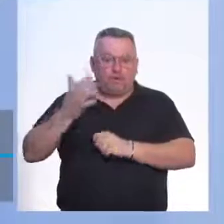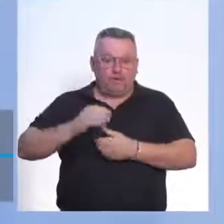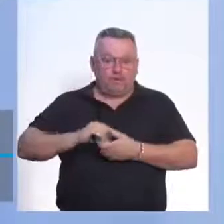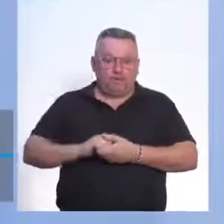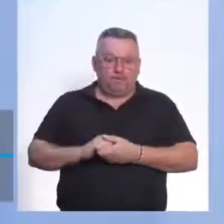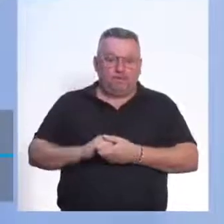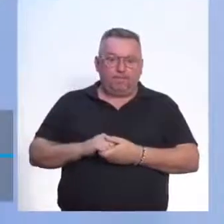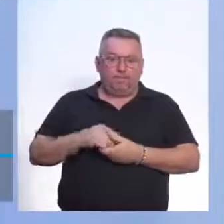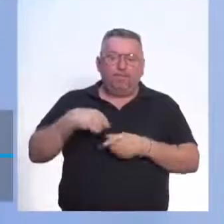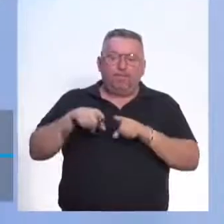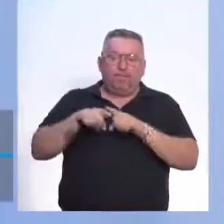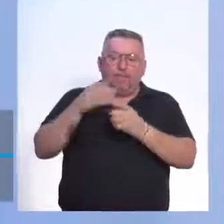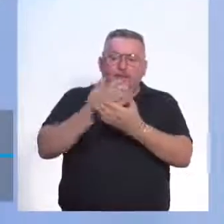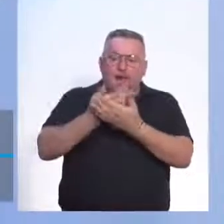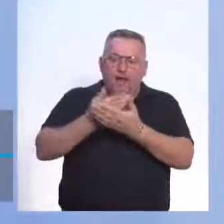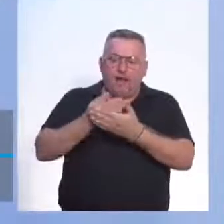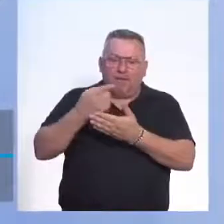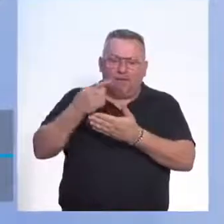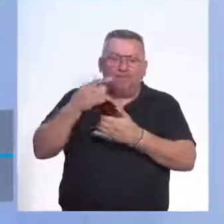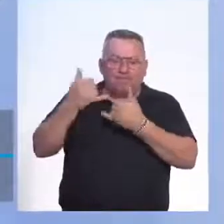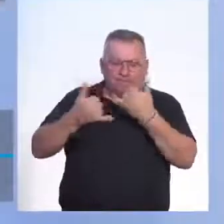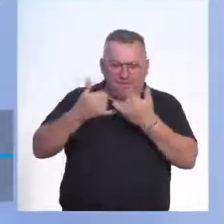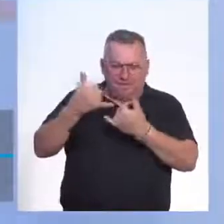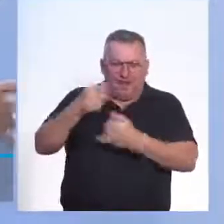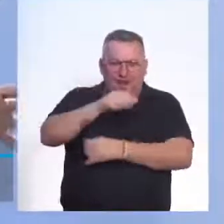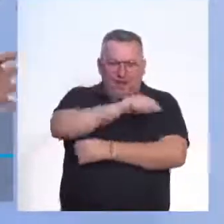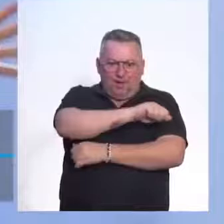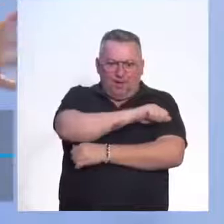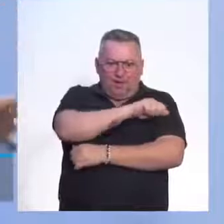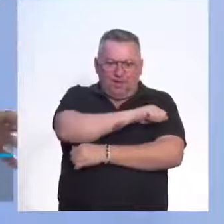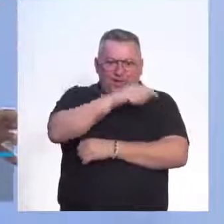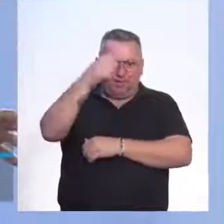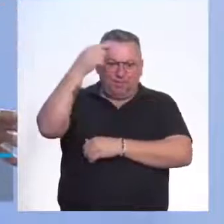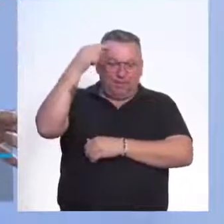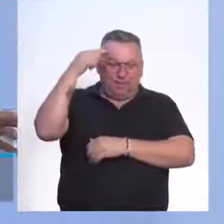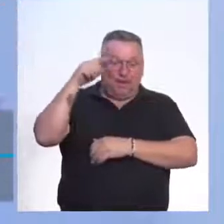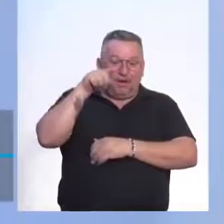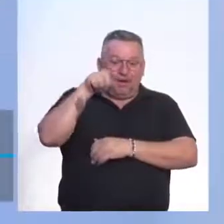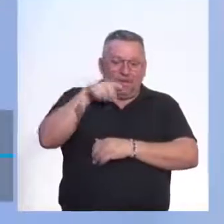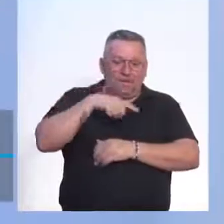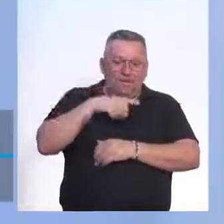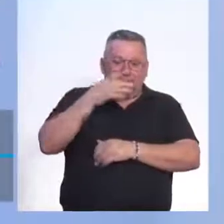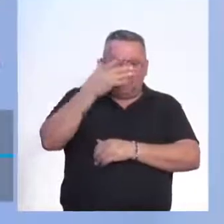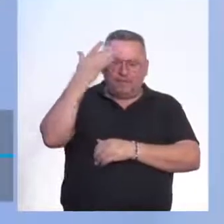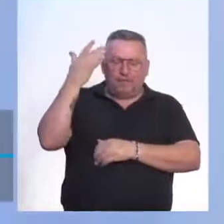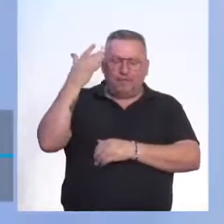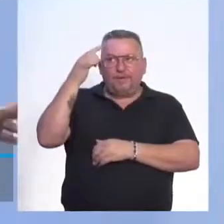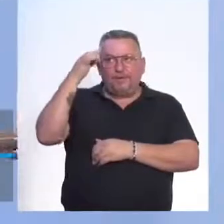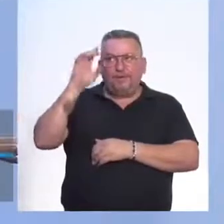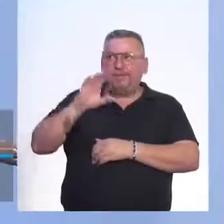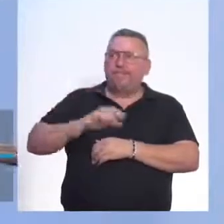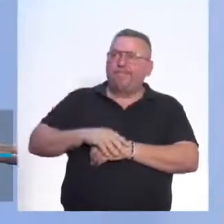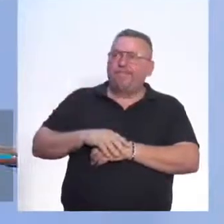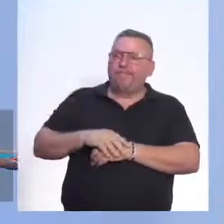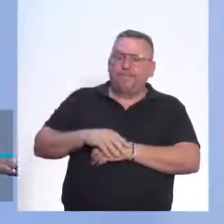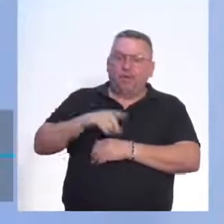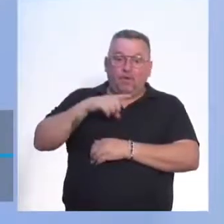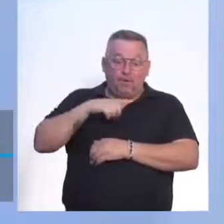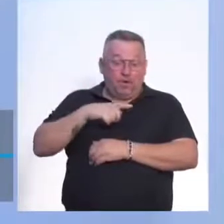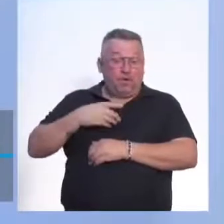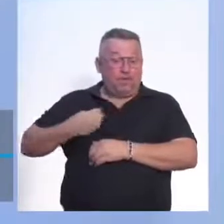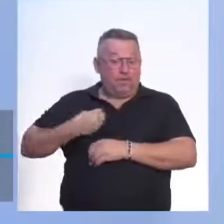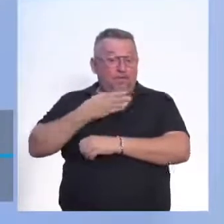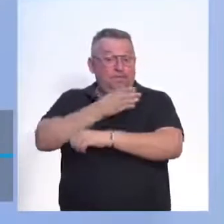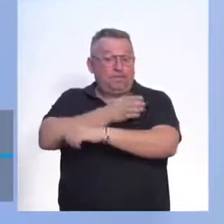Eu até, na última aula, brinquei com o aluno. Imagina assim, se você é um camponês... Aliás, vamos pensar assim, você está lá na Idade